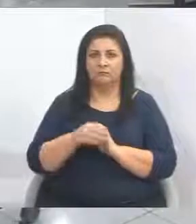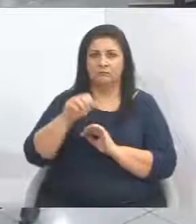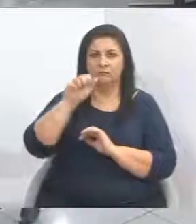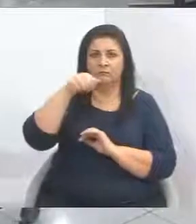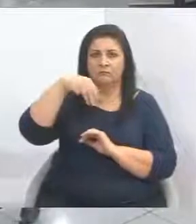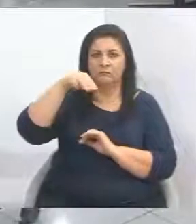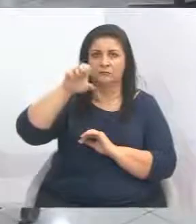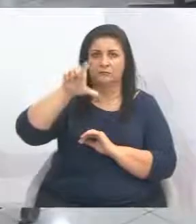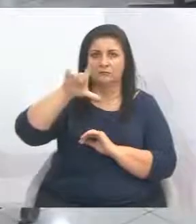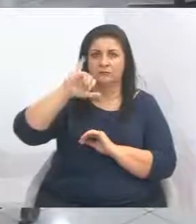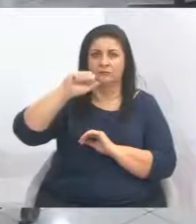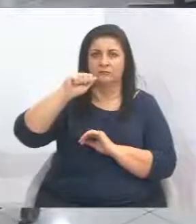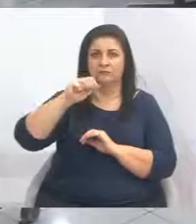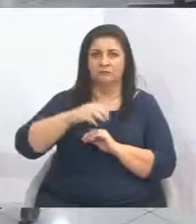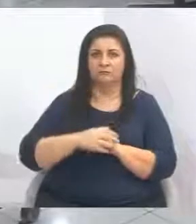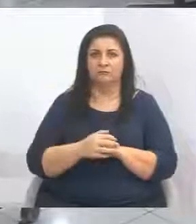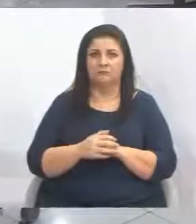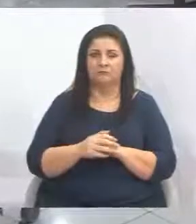Maria Amélia?